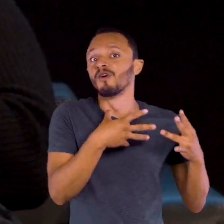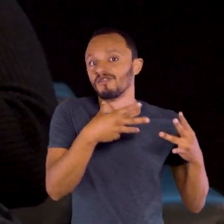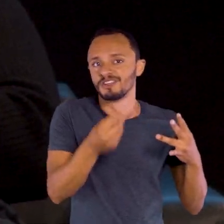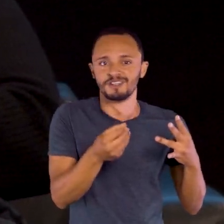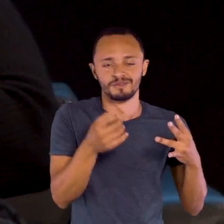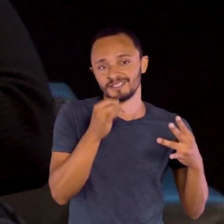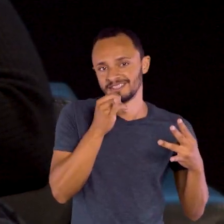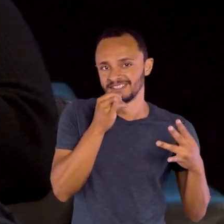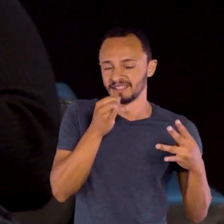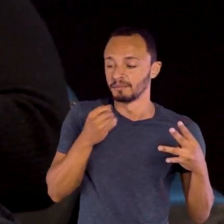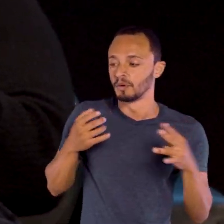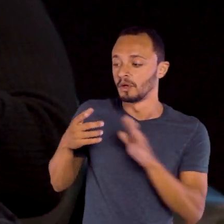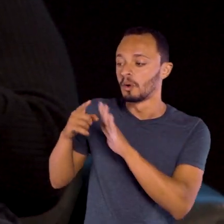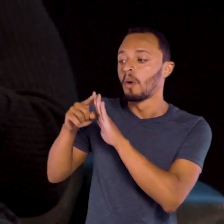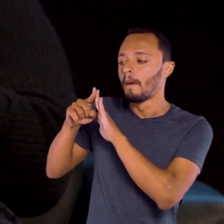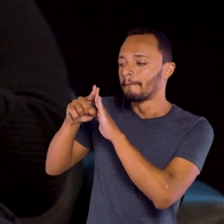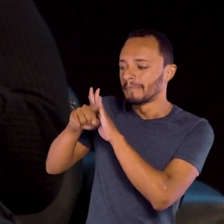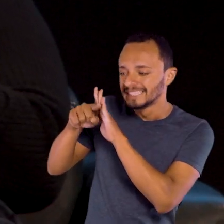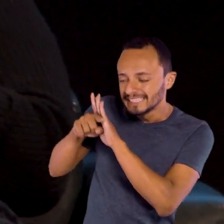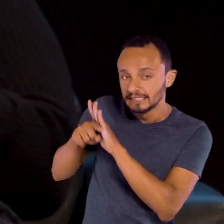aqui,